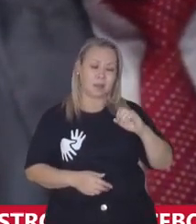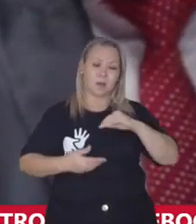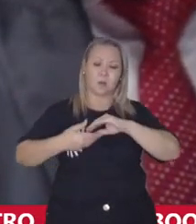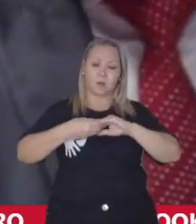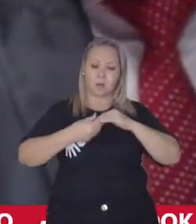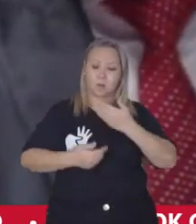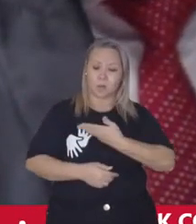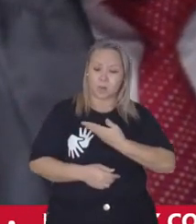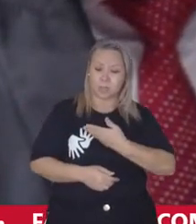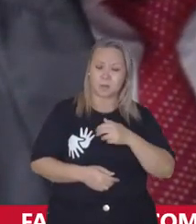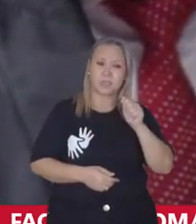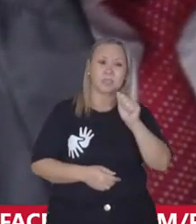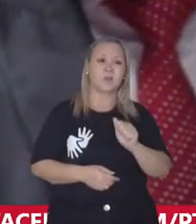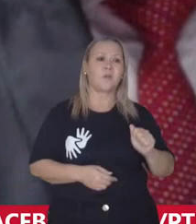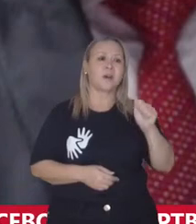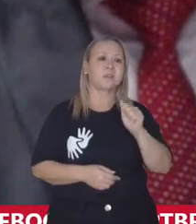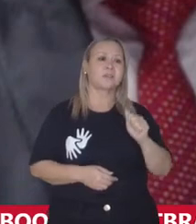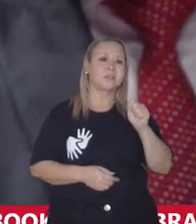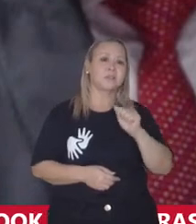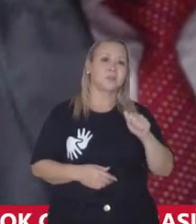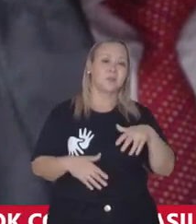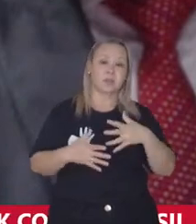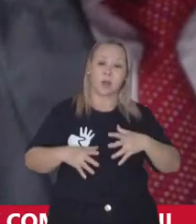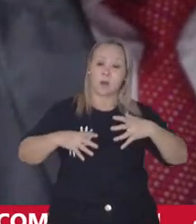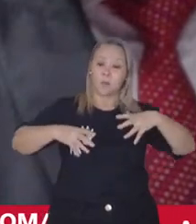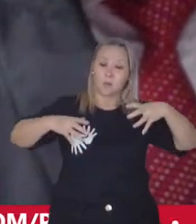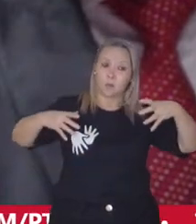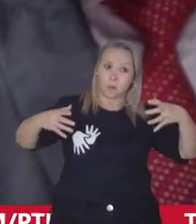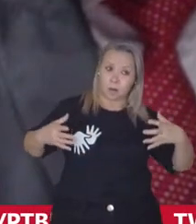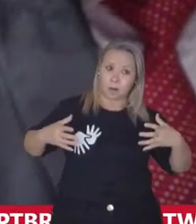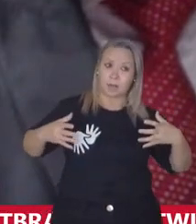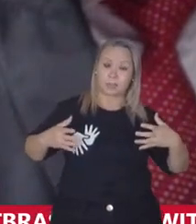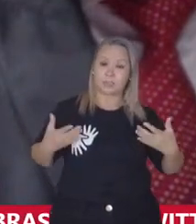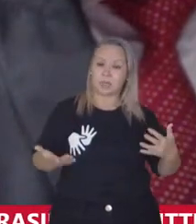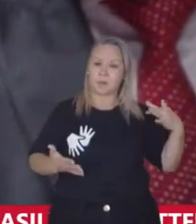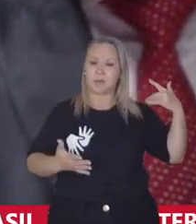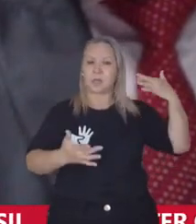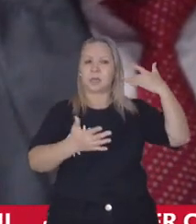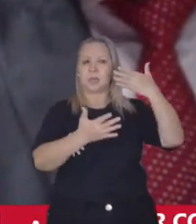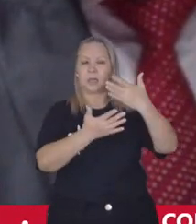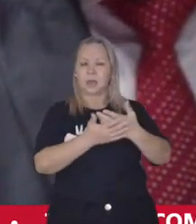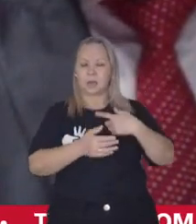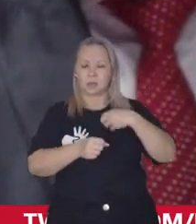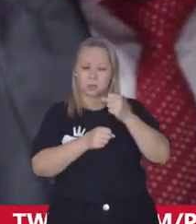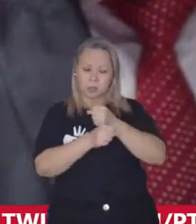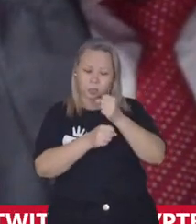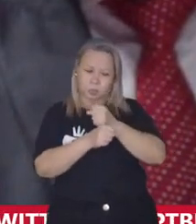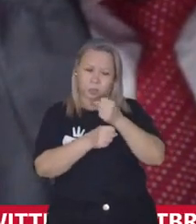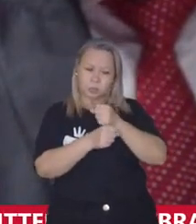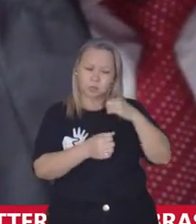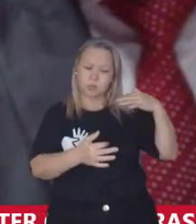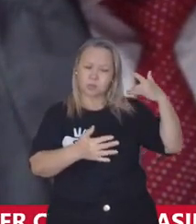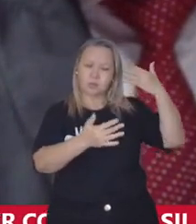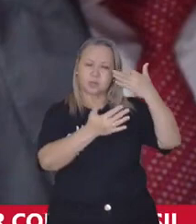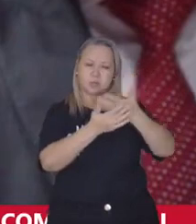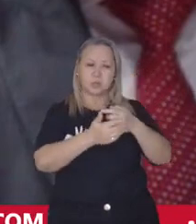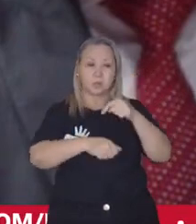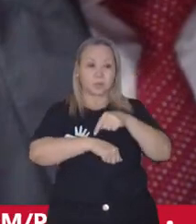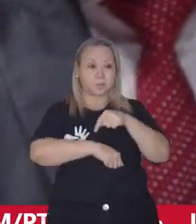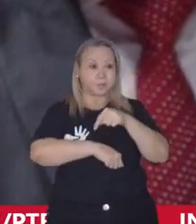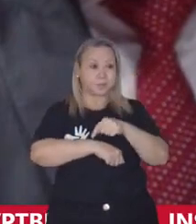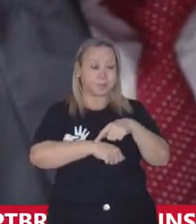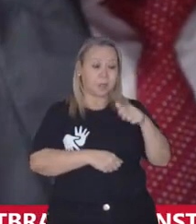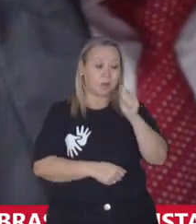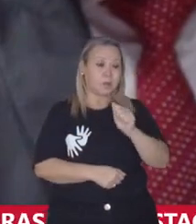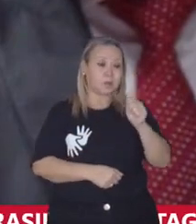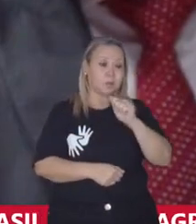nas assessorias, que é um dos grandes também legado que nós construímos ao longo do tempo, a nossa assessoria